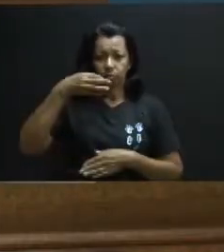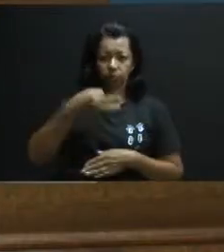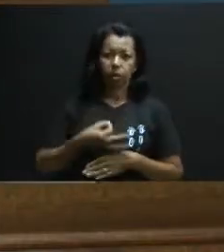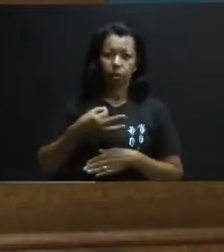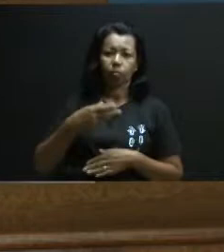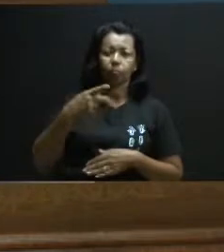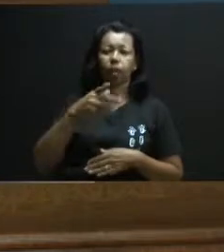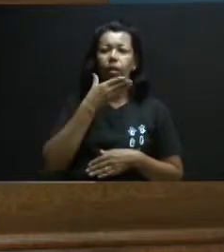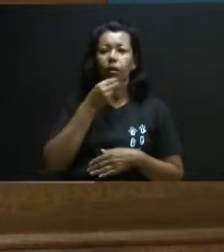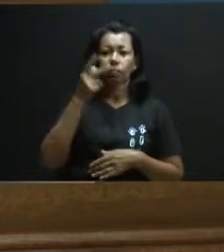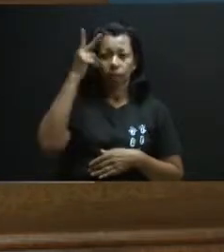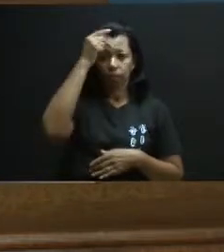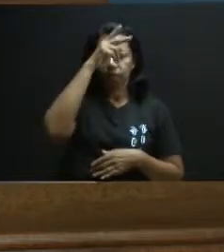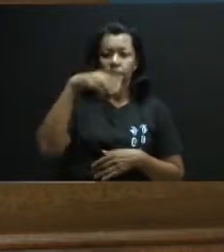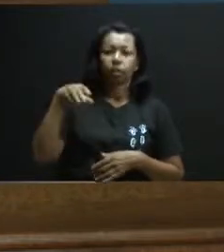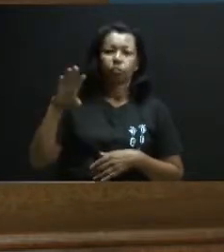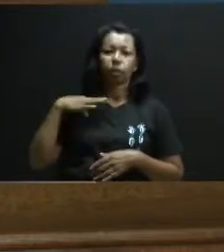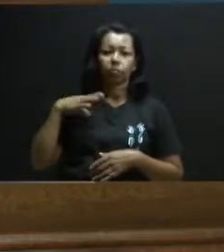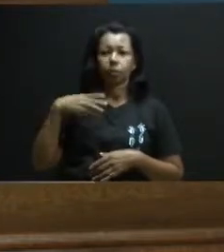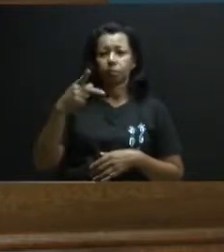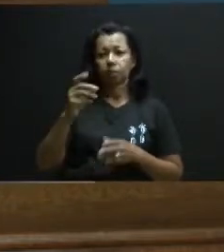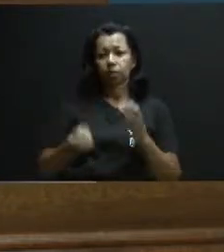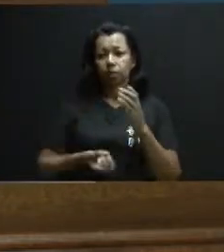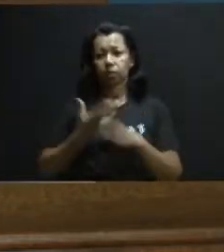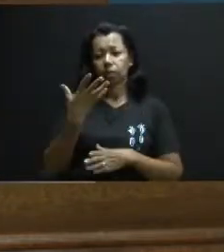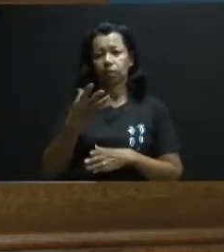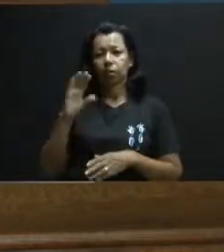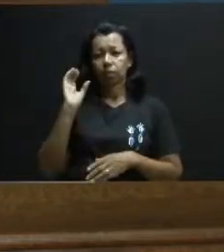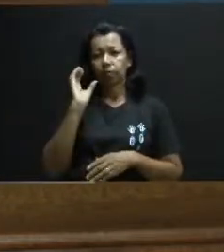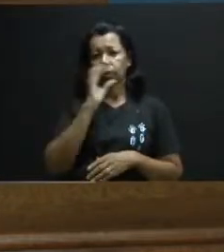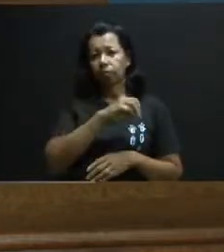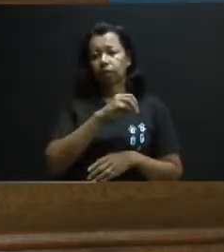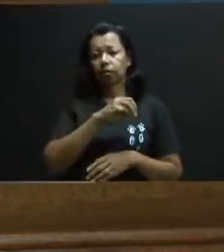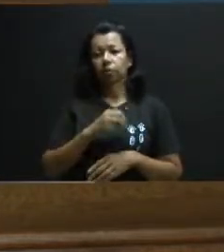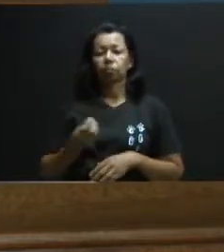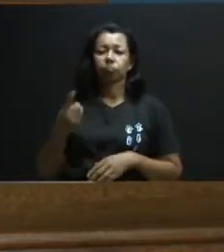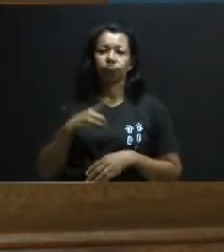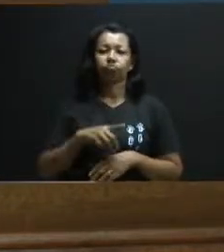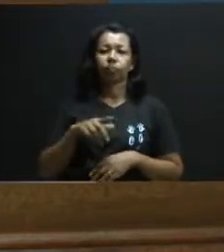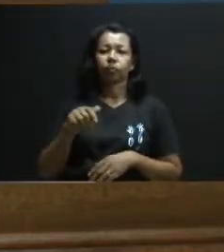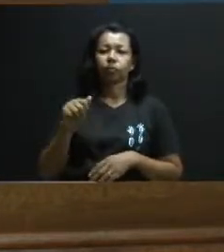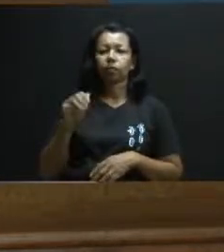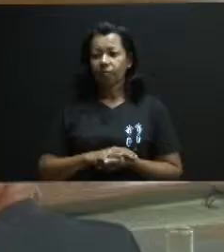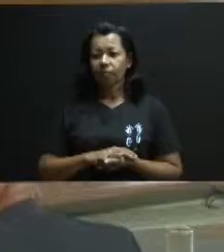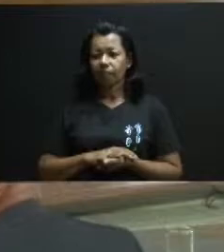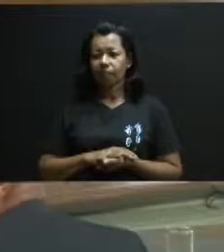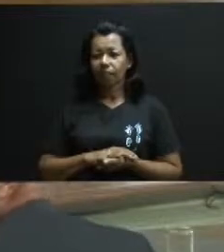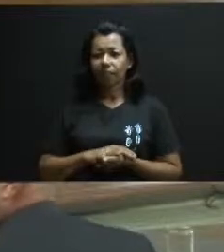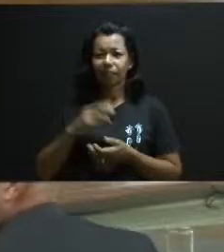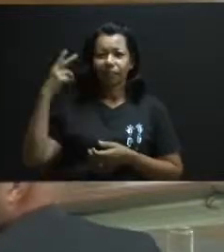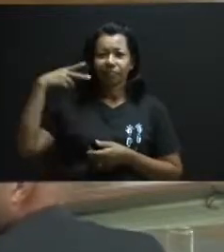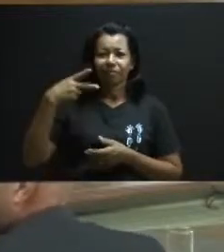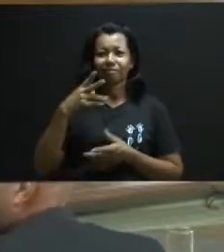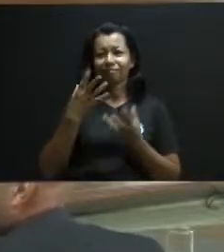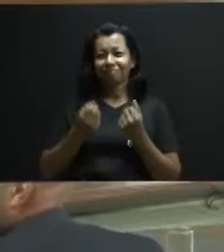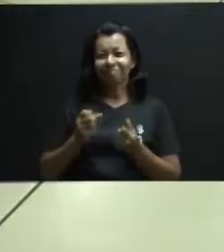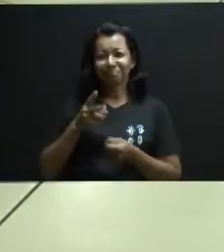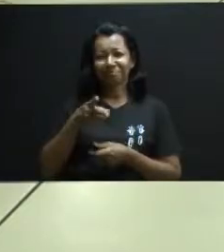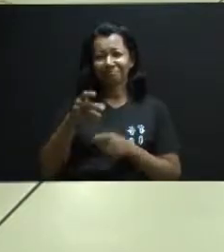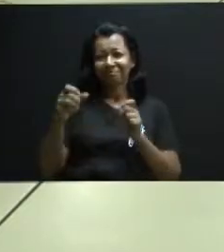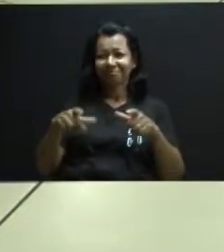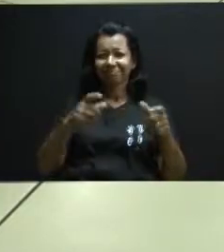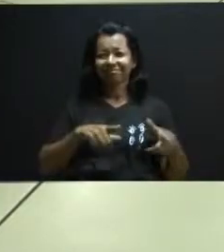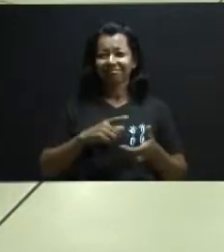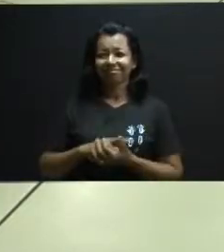institui no calendário oficial do município de cubatão a encenação da paixão de cristo em segunda discussão o quinto processo é o